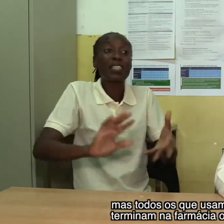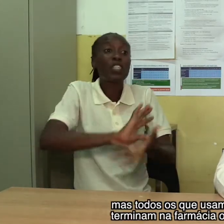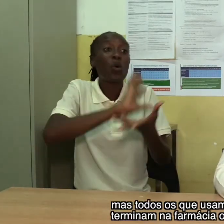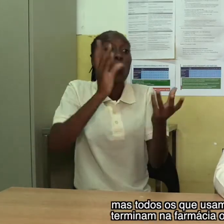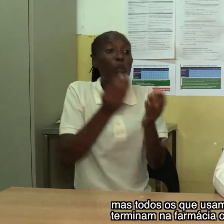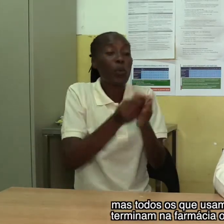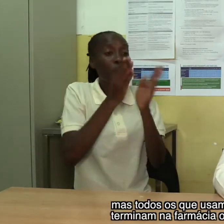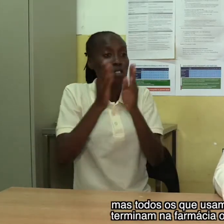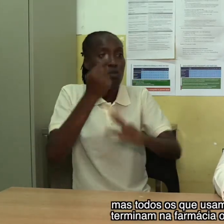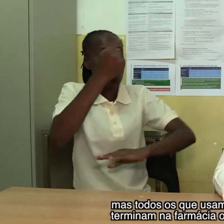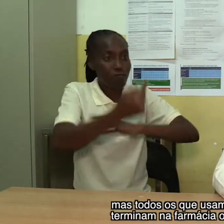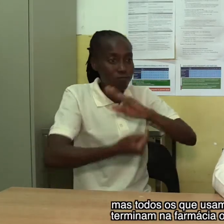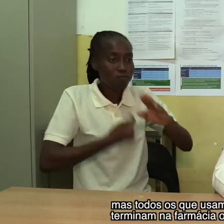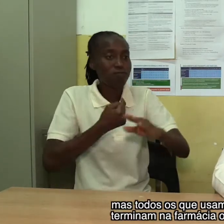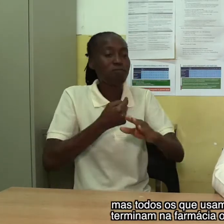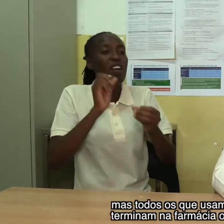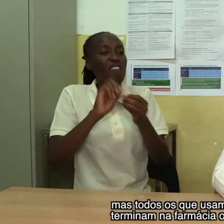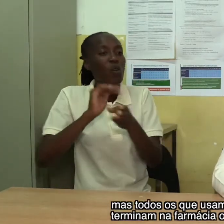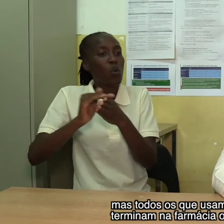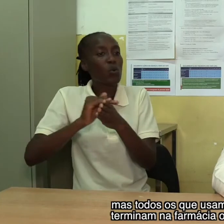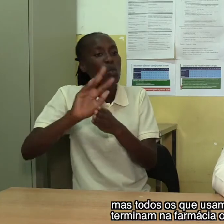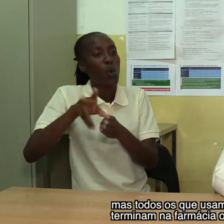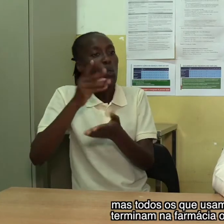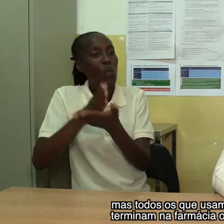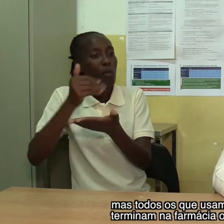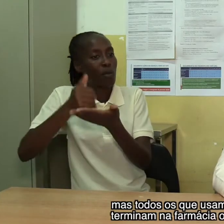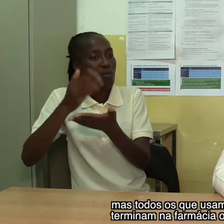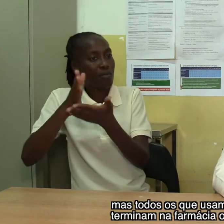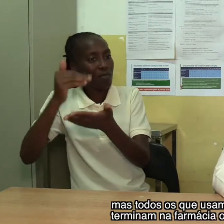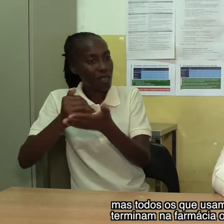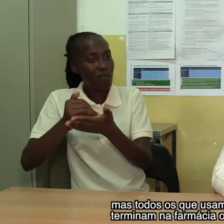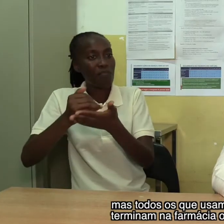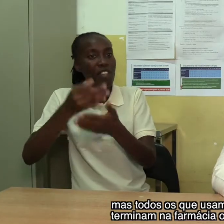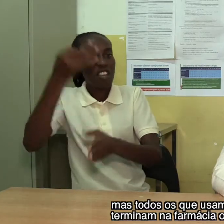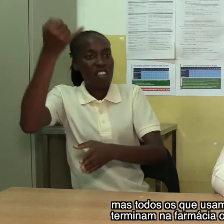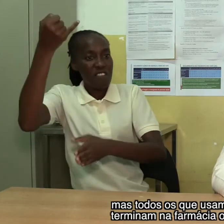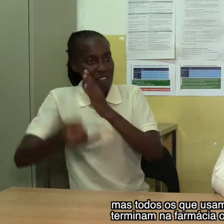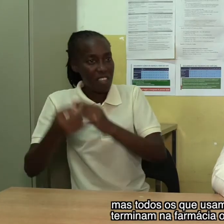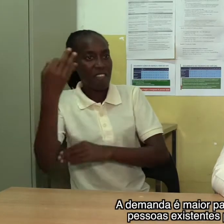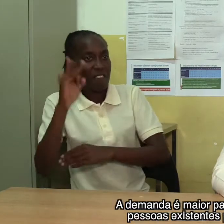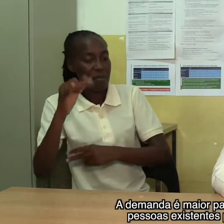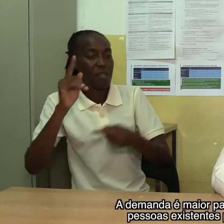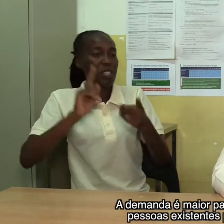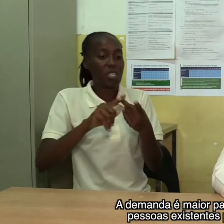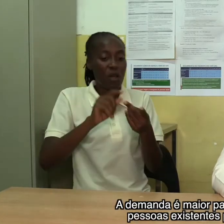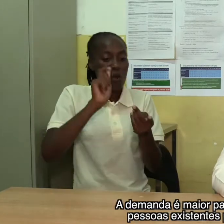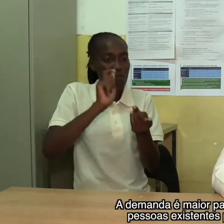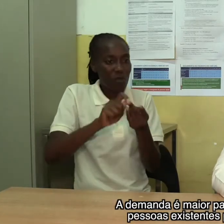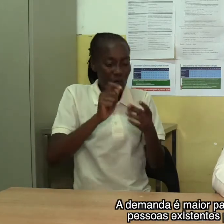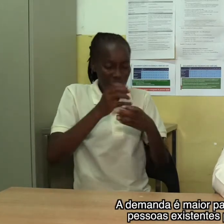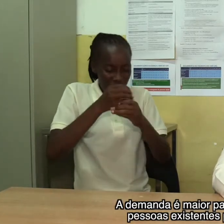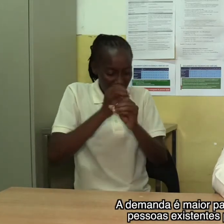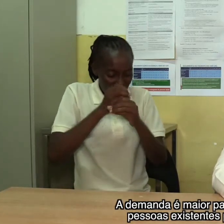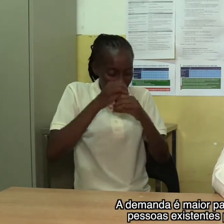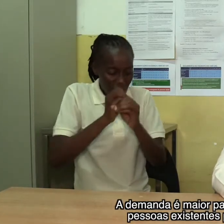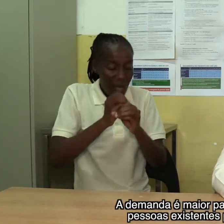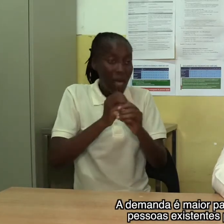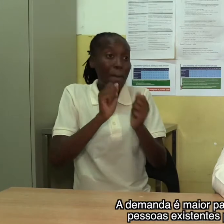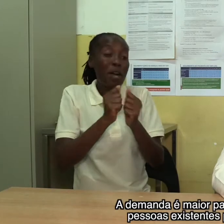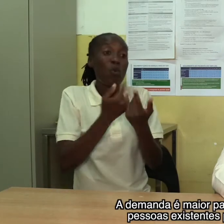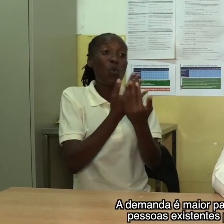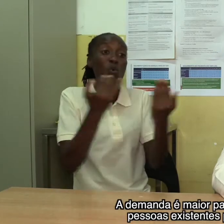os utentes que usam todos os outros serviços vão todos terminar na farmácia ou no laboratório. Então, a demanda é maior